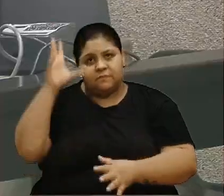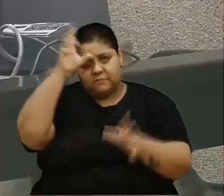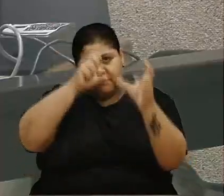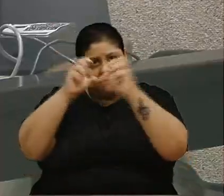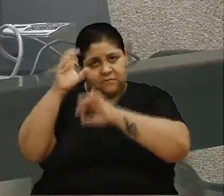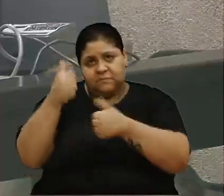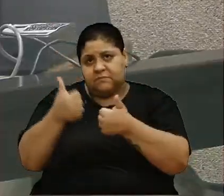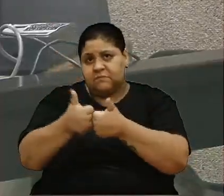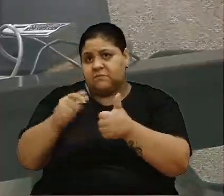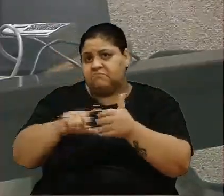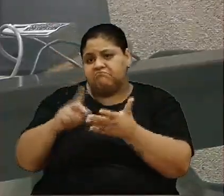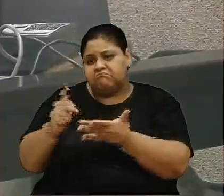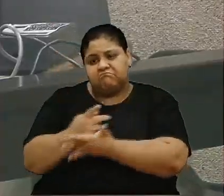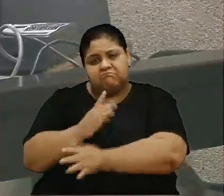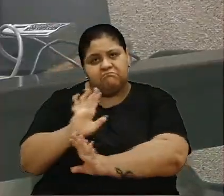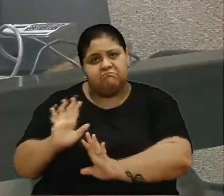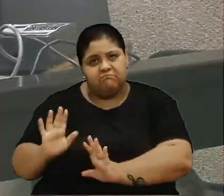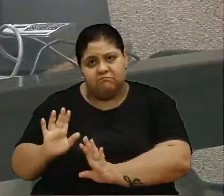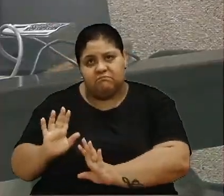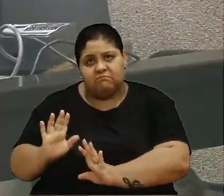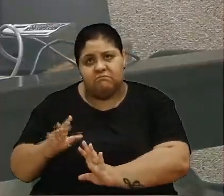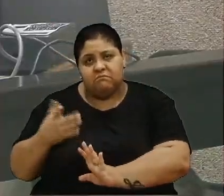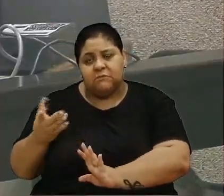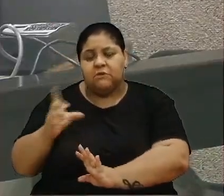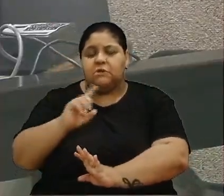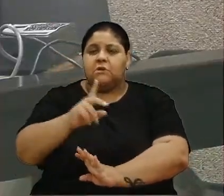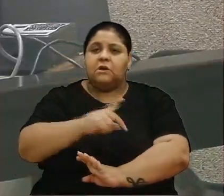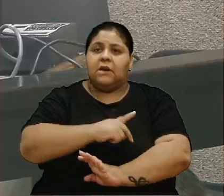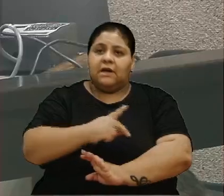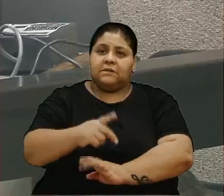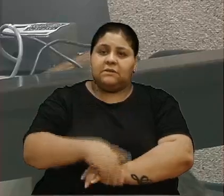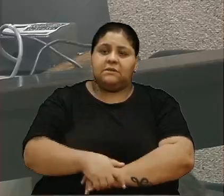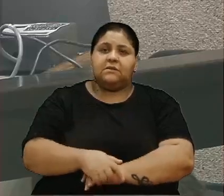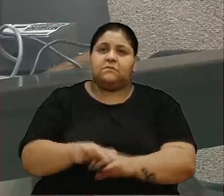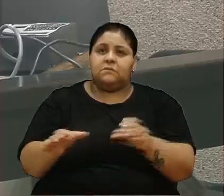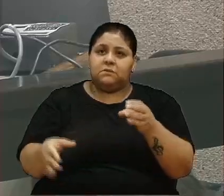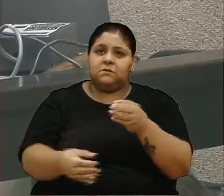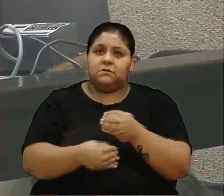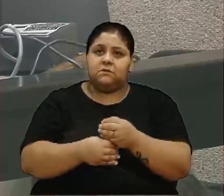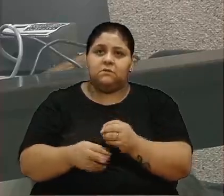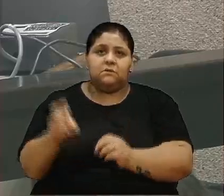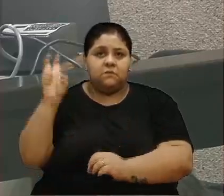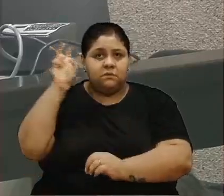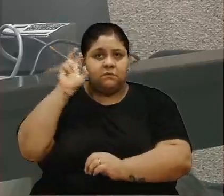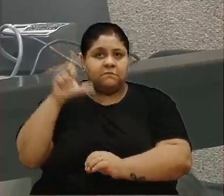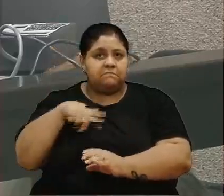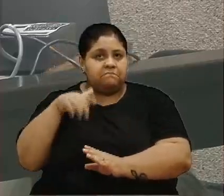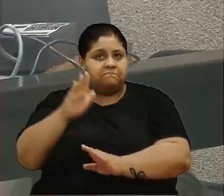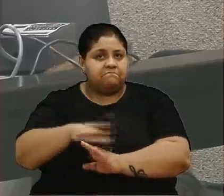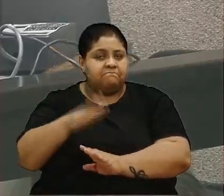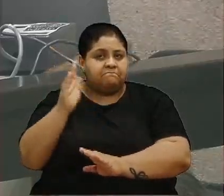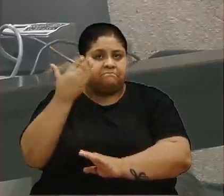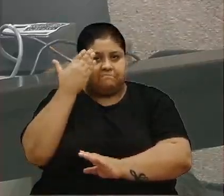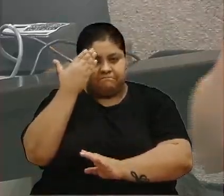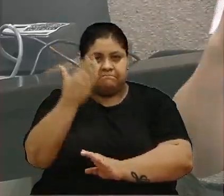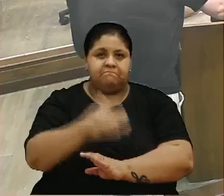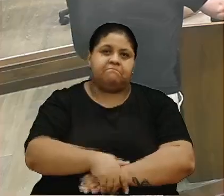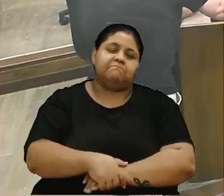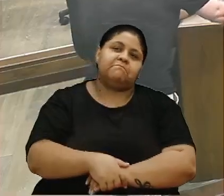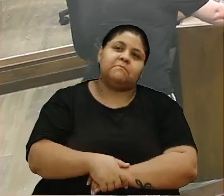eles, tem alguma coisa de errado? Então, era isso a minha contribuição e quinta-feira tem mais, né? Obrigada, senhor.